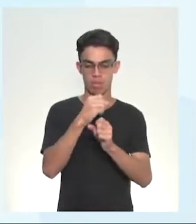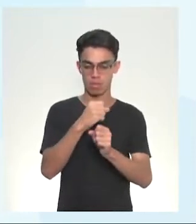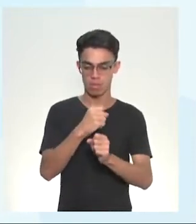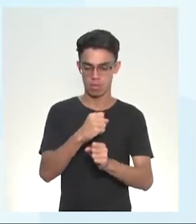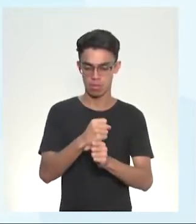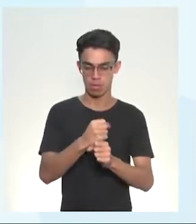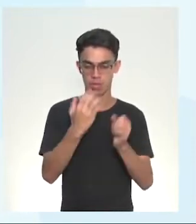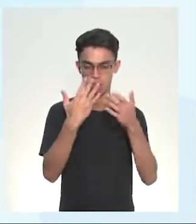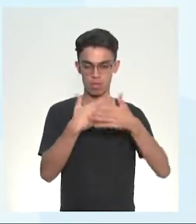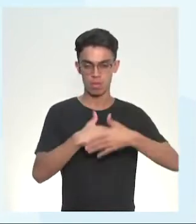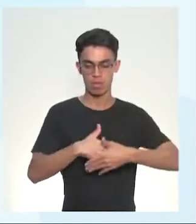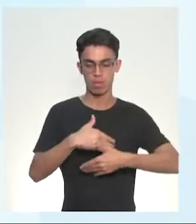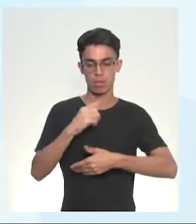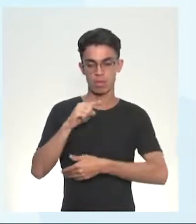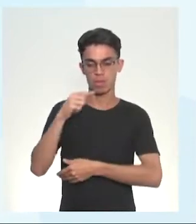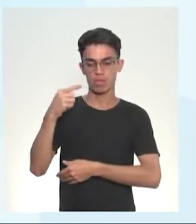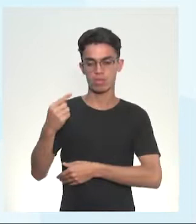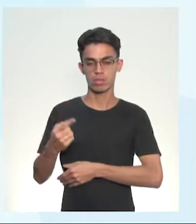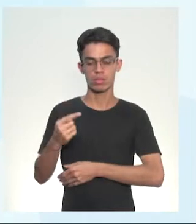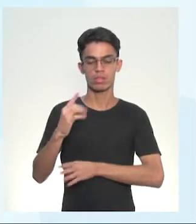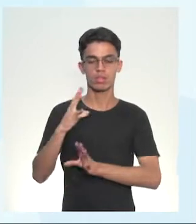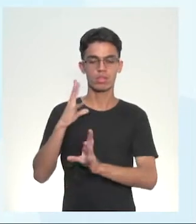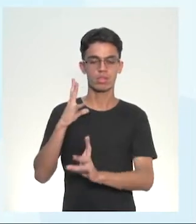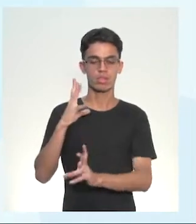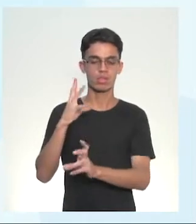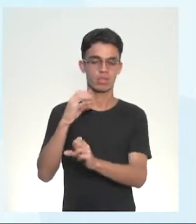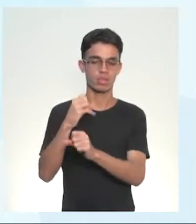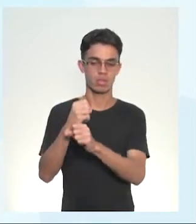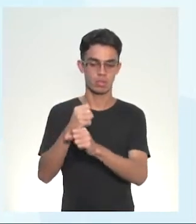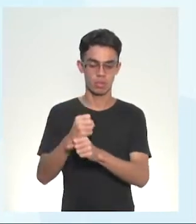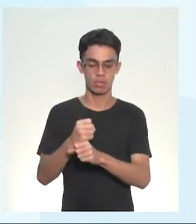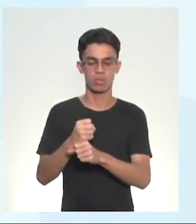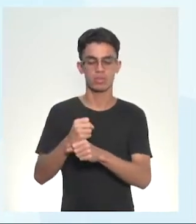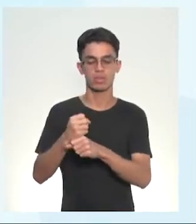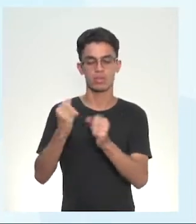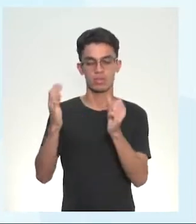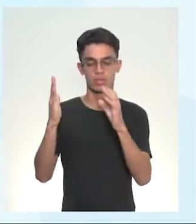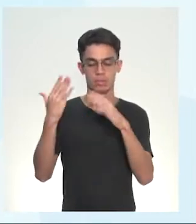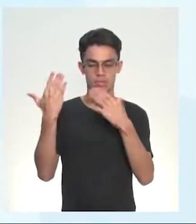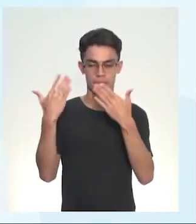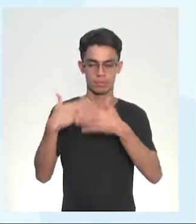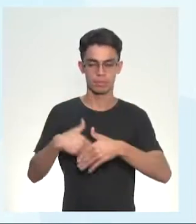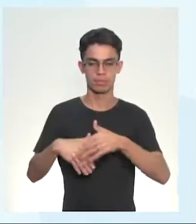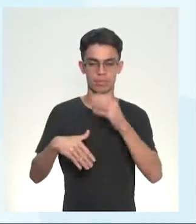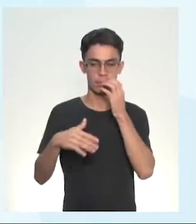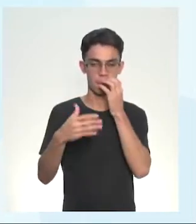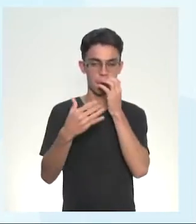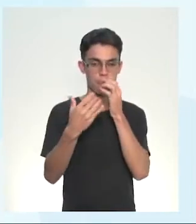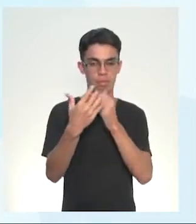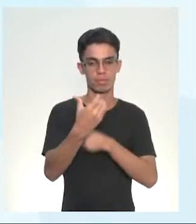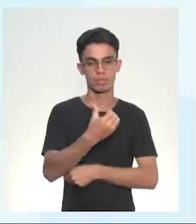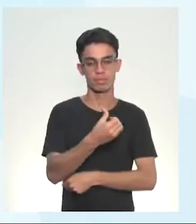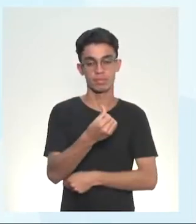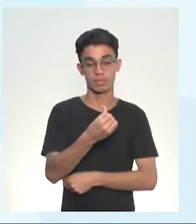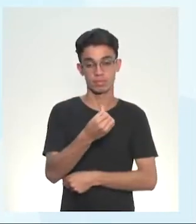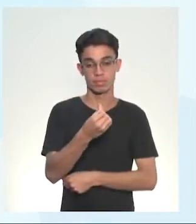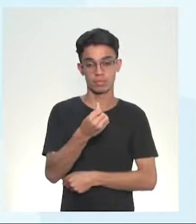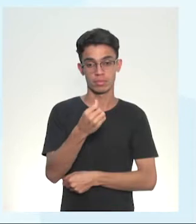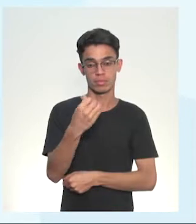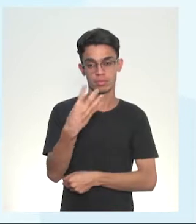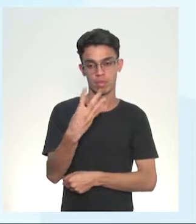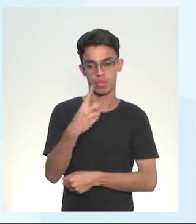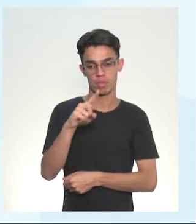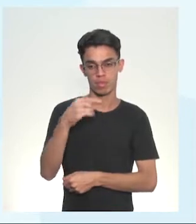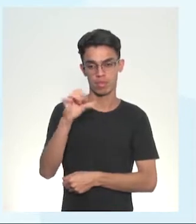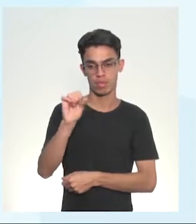que a Cristina tirou. Então, valor da prova 6, ela tirou 4,8. Se o valor